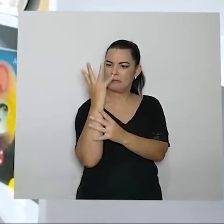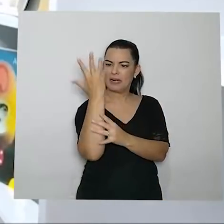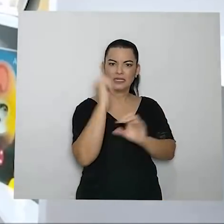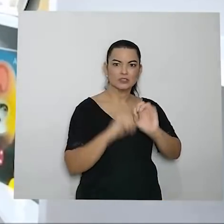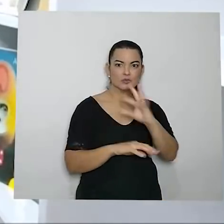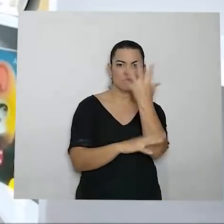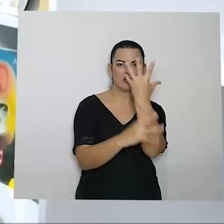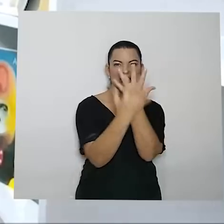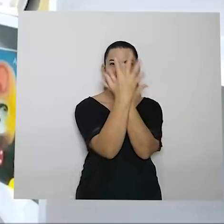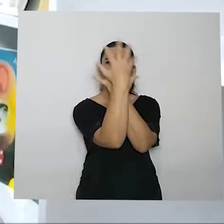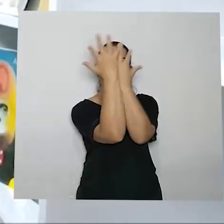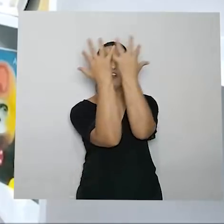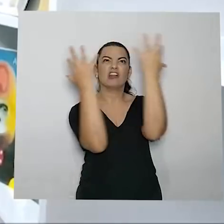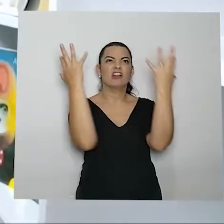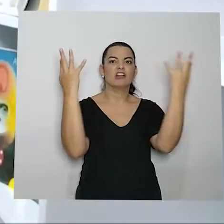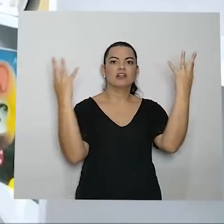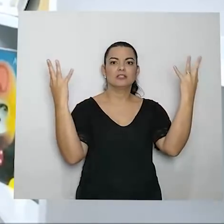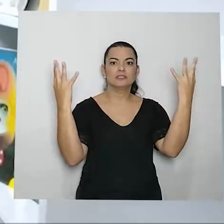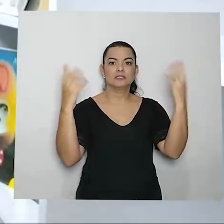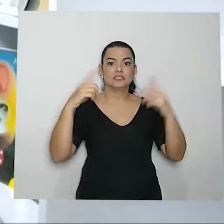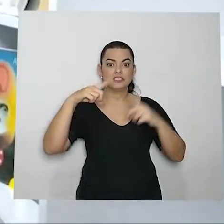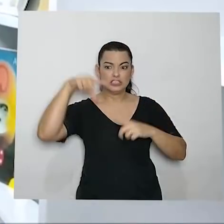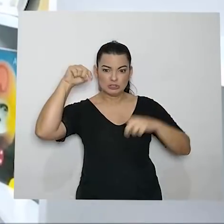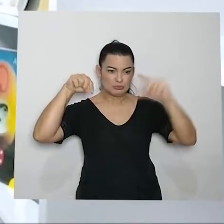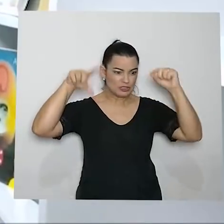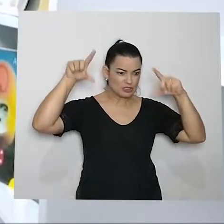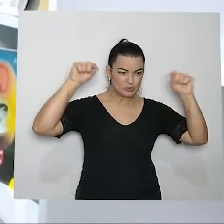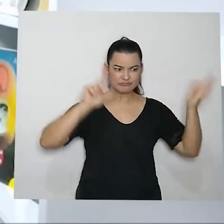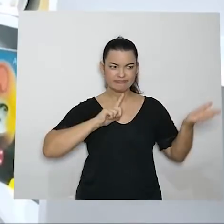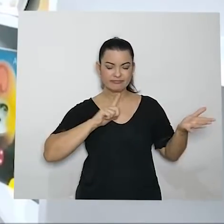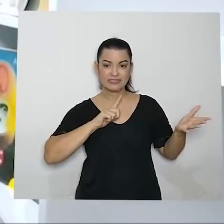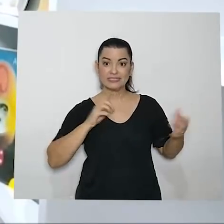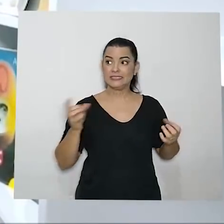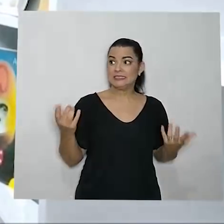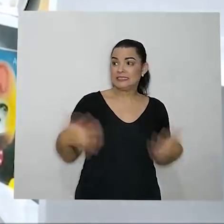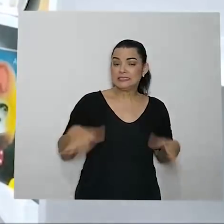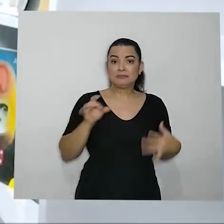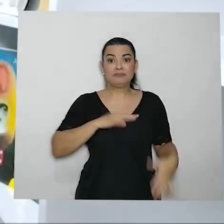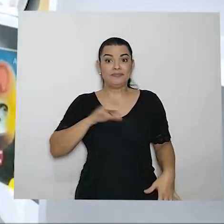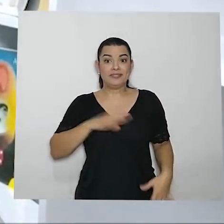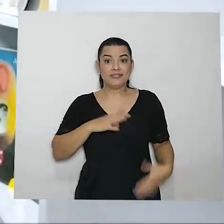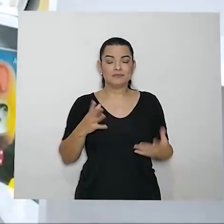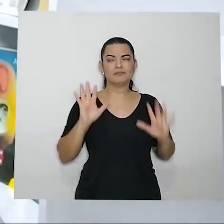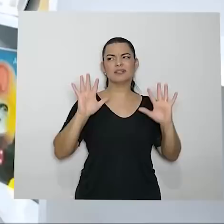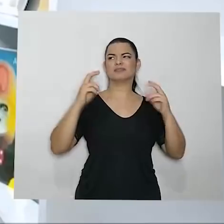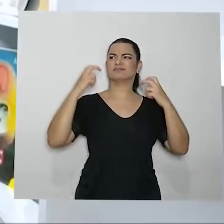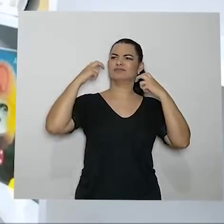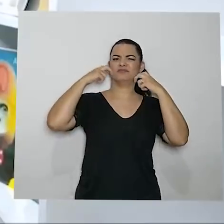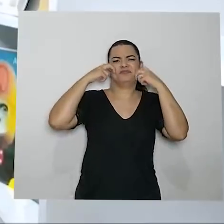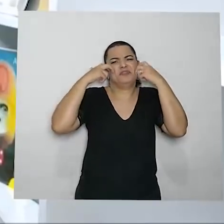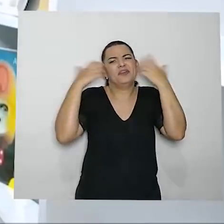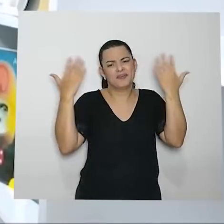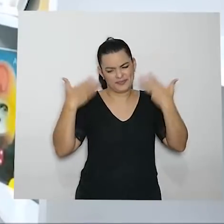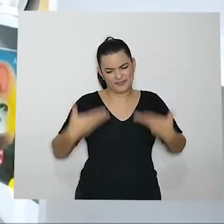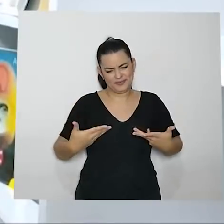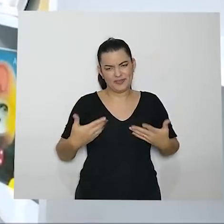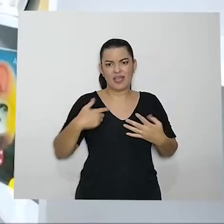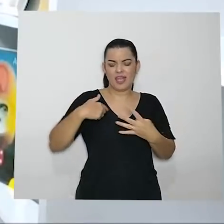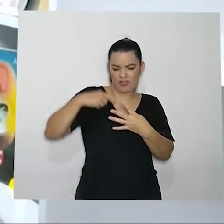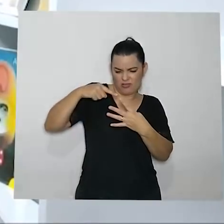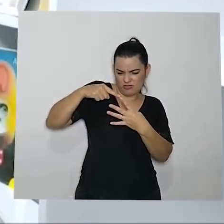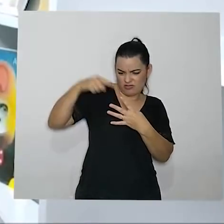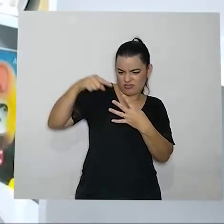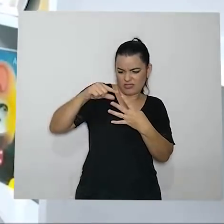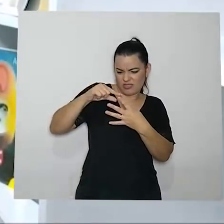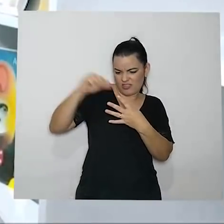E se ali estivesse cheio de espinhos? Com vergonha, ele pensou: ora, minhas unhas